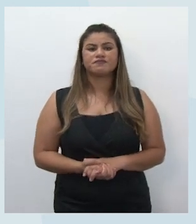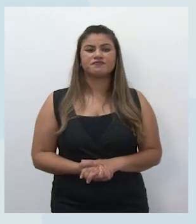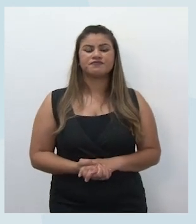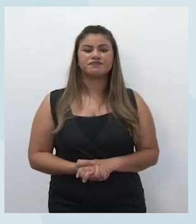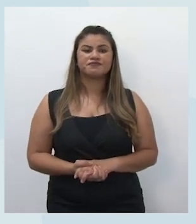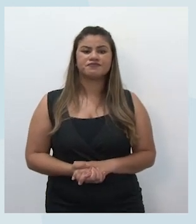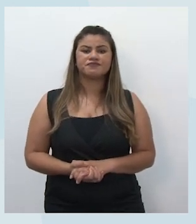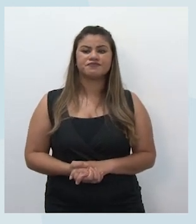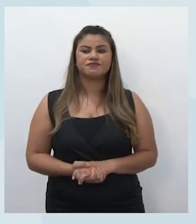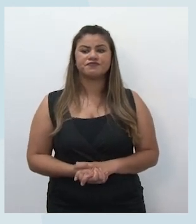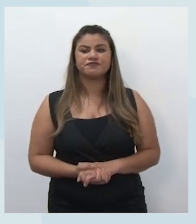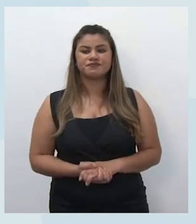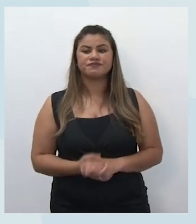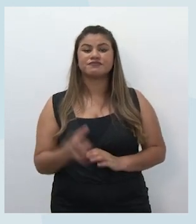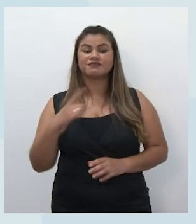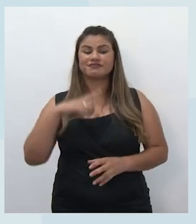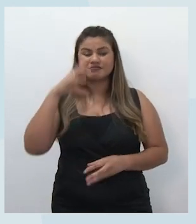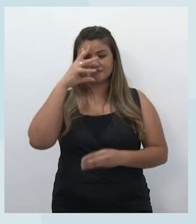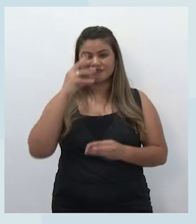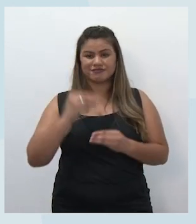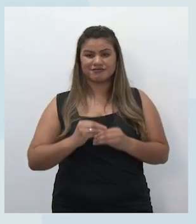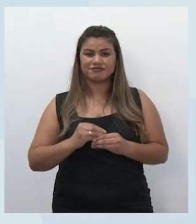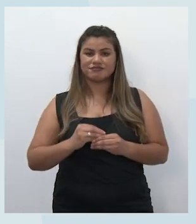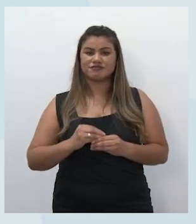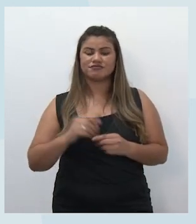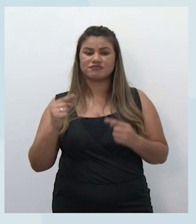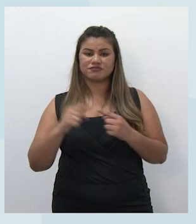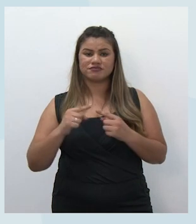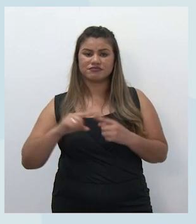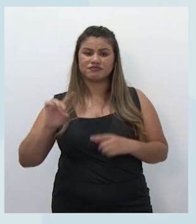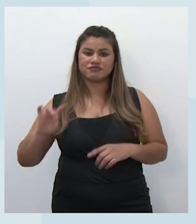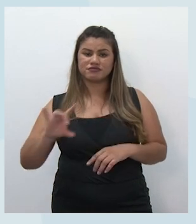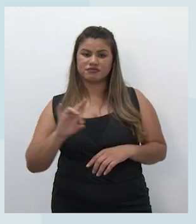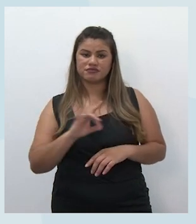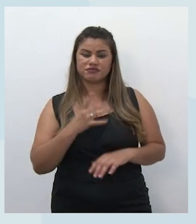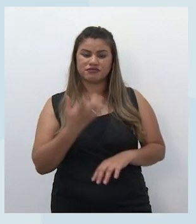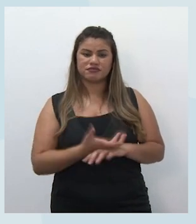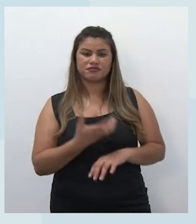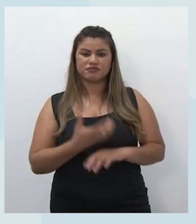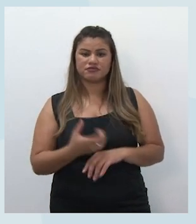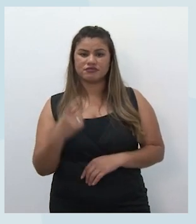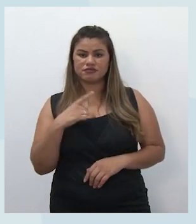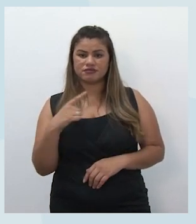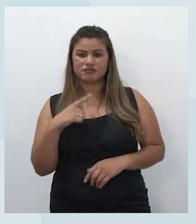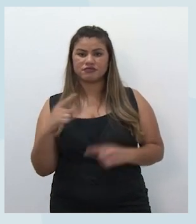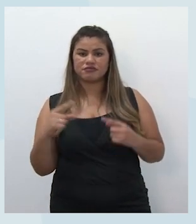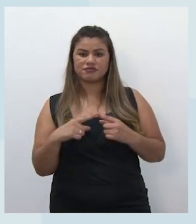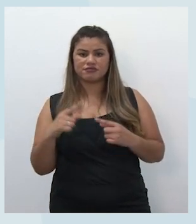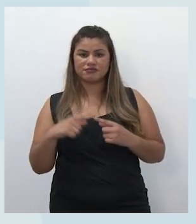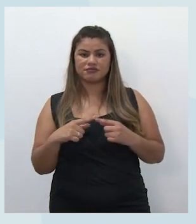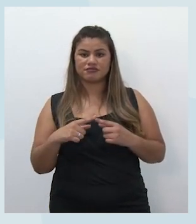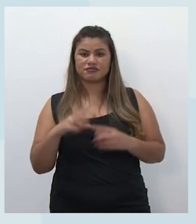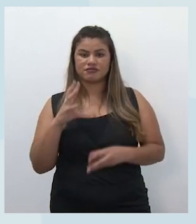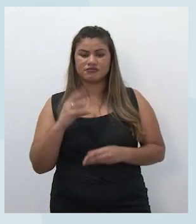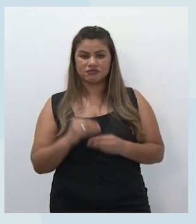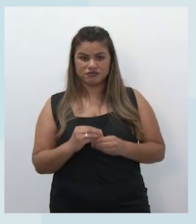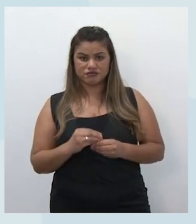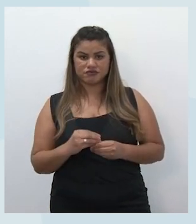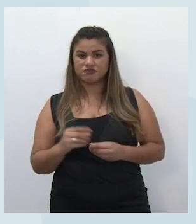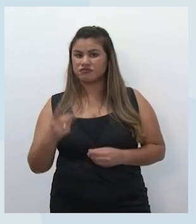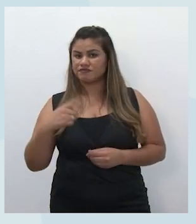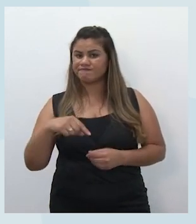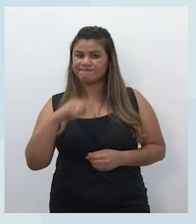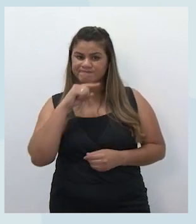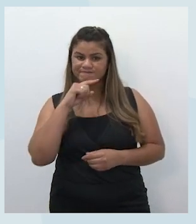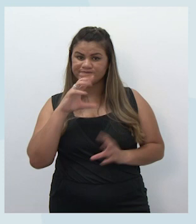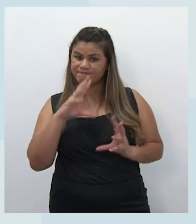né? É bem breve mesmo, do que cada um dos componentes traz. Lembrando que isso é um recorte, né? Nós não tínhamos condições de trabalhar com vocês